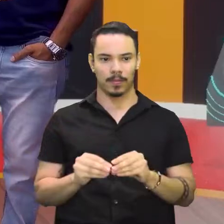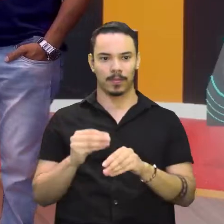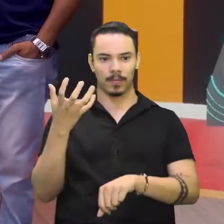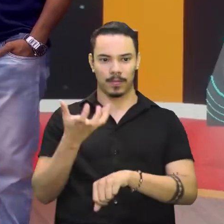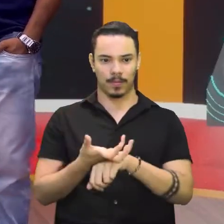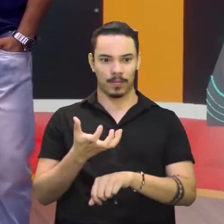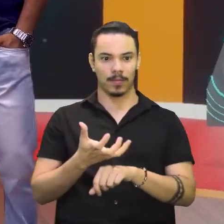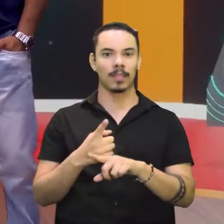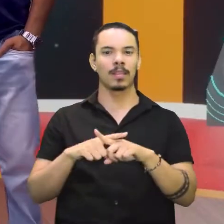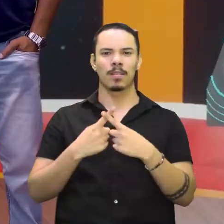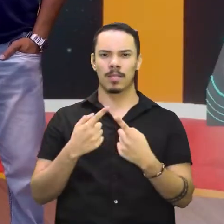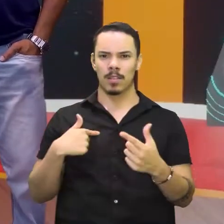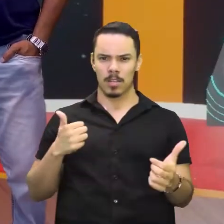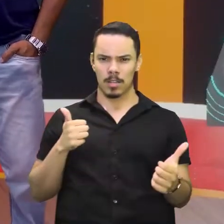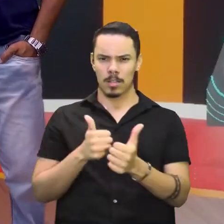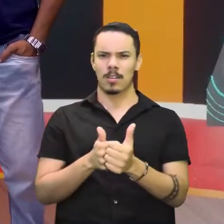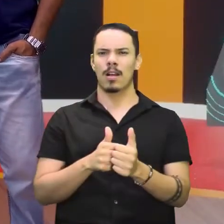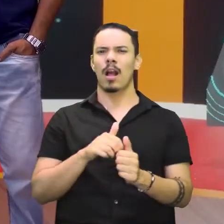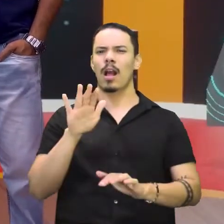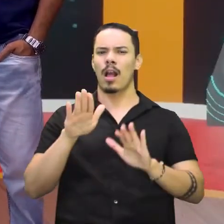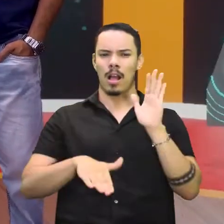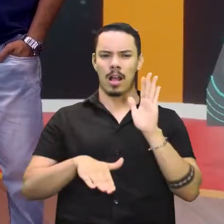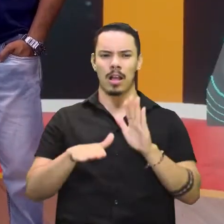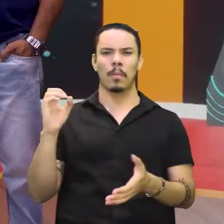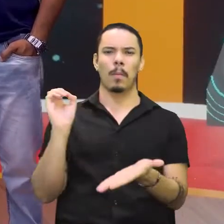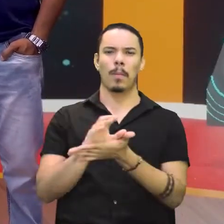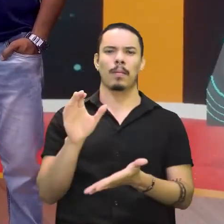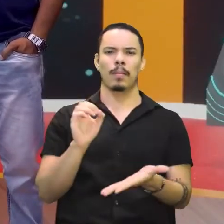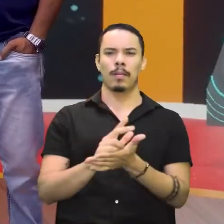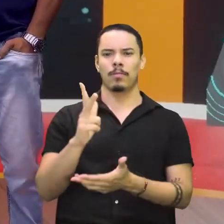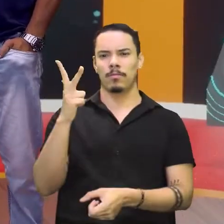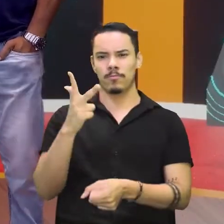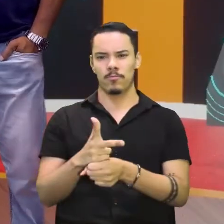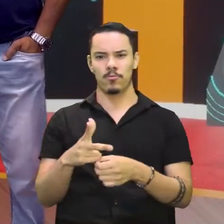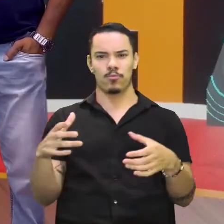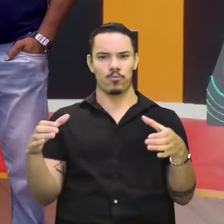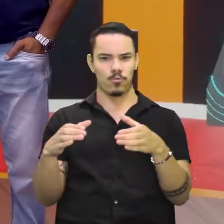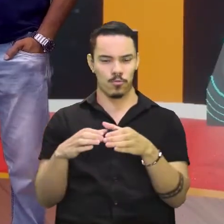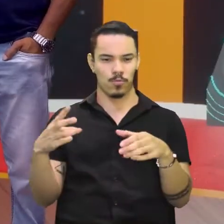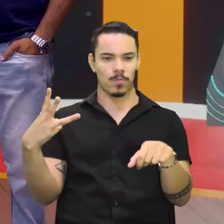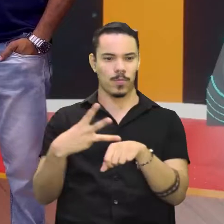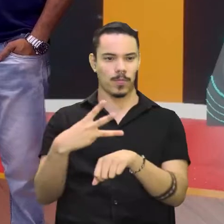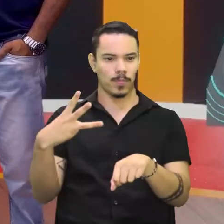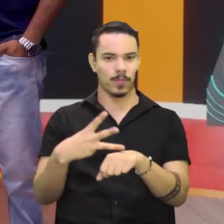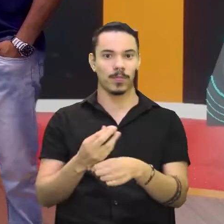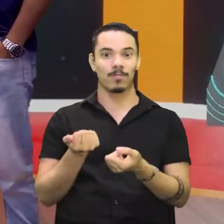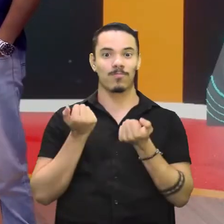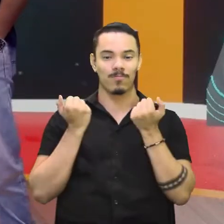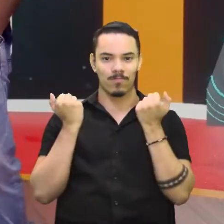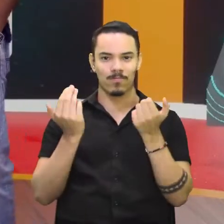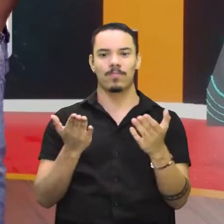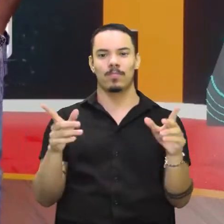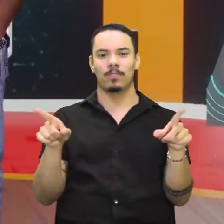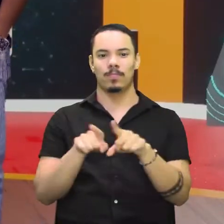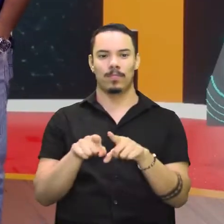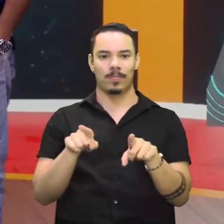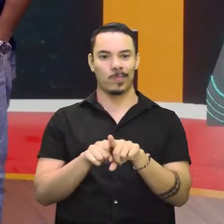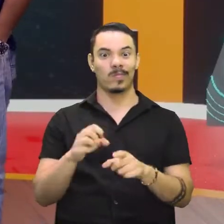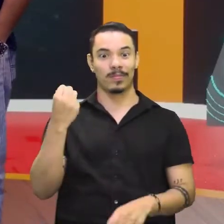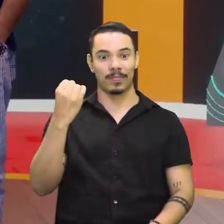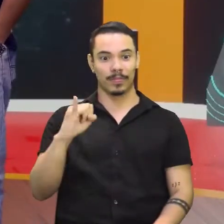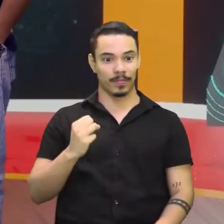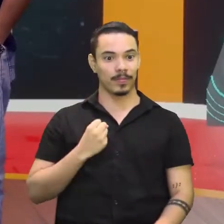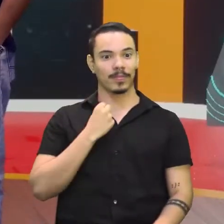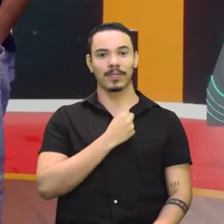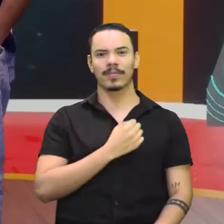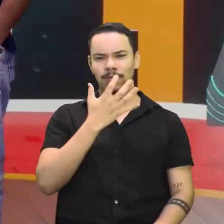vamos estar pegando no pé de vocês, tá? De vez em quando a gente vai mandar uns vídeos nos grupos aí. Já pensou? Para dar o ar da graça. E outra coisa. E se sentir saudade, assiste